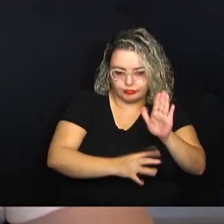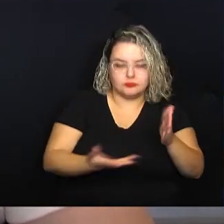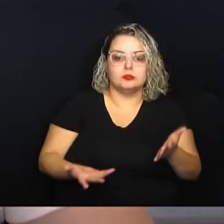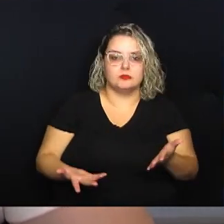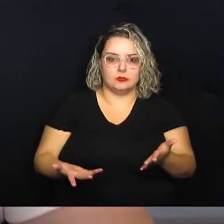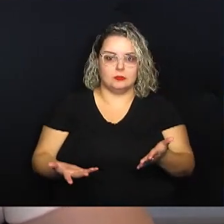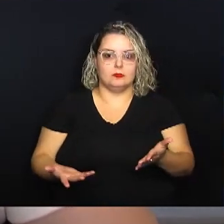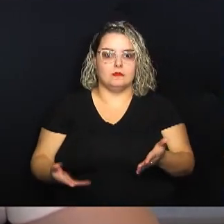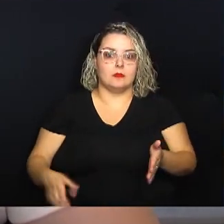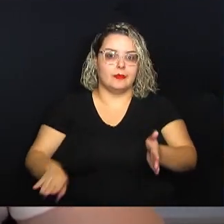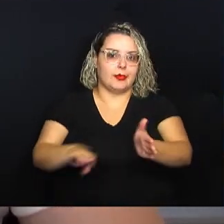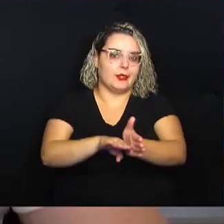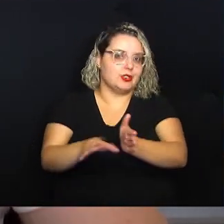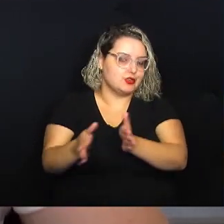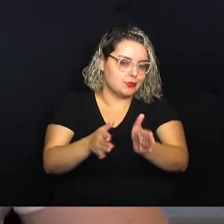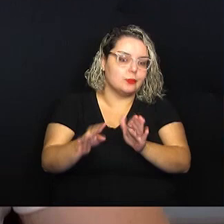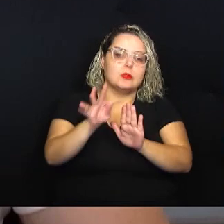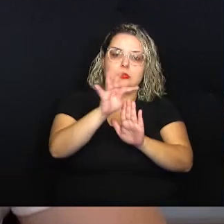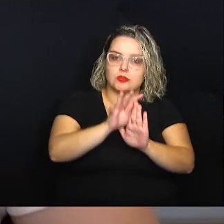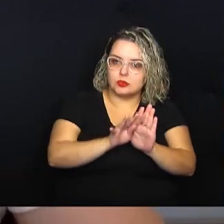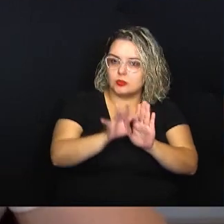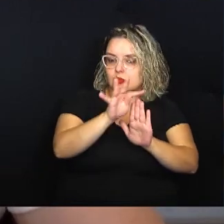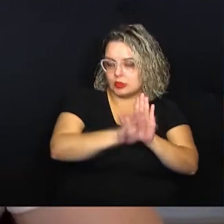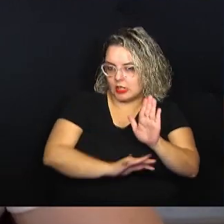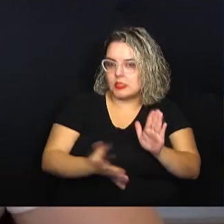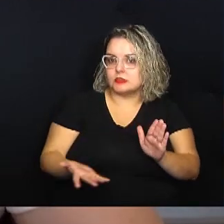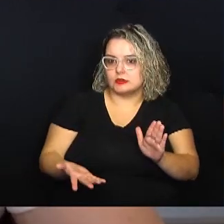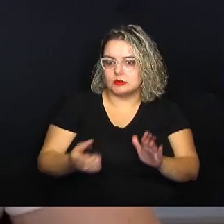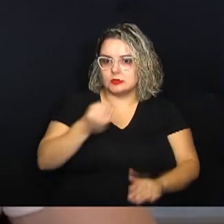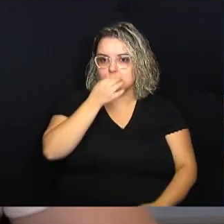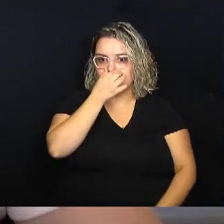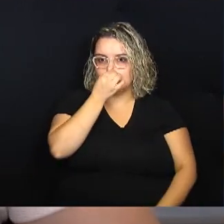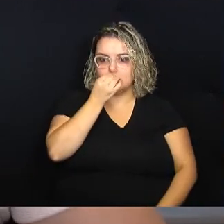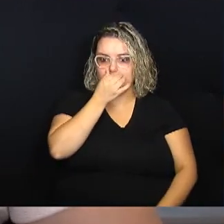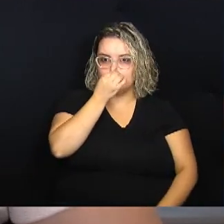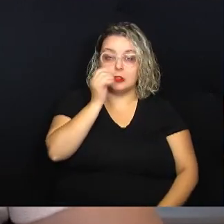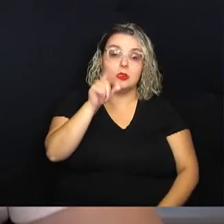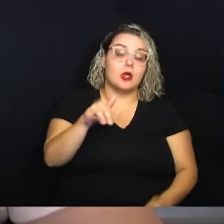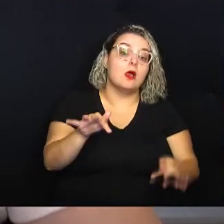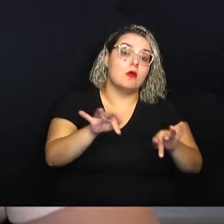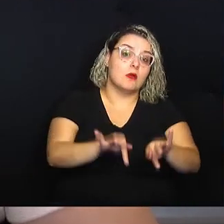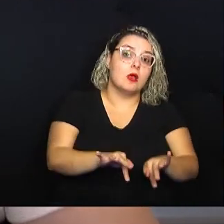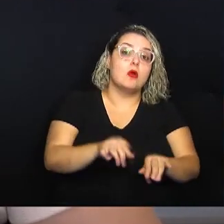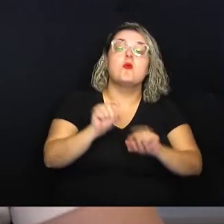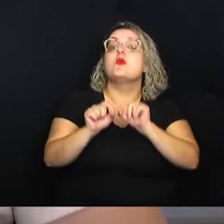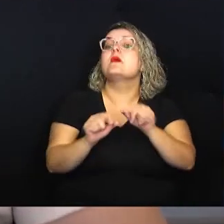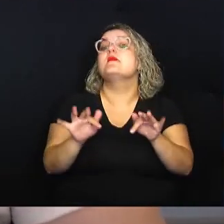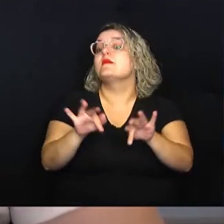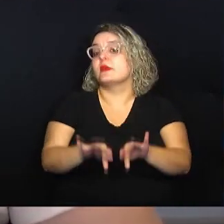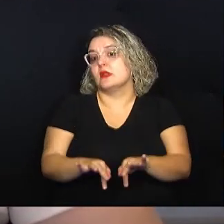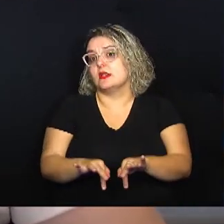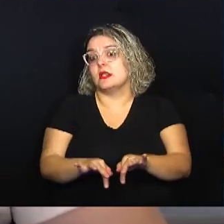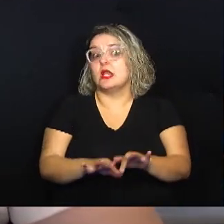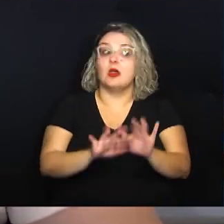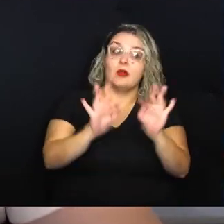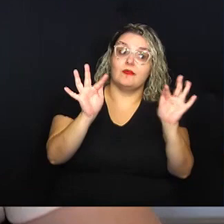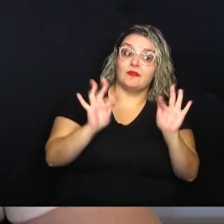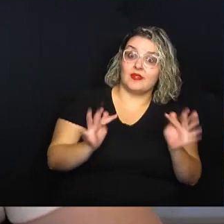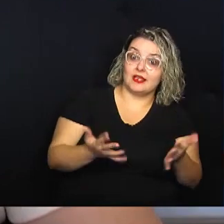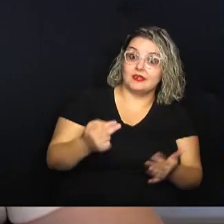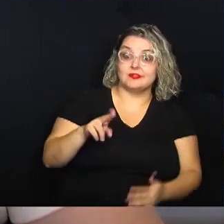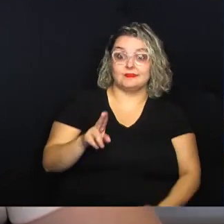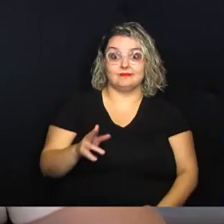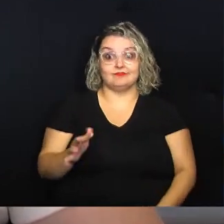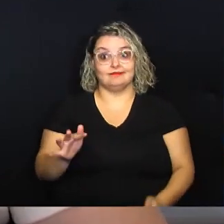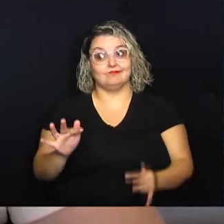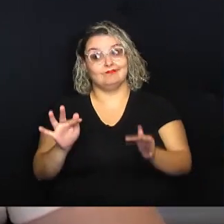chegou numa parte do texto que seria a parte final, né? O que a gente ia fazer no final, né? A gente ia ter um final feliz, né? Ou um final